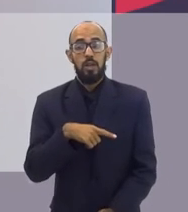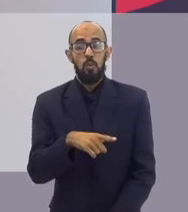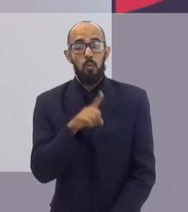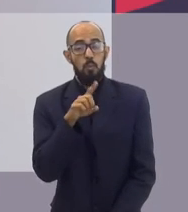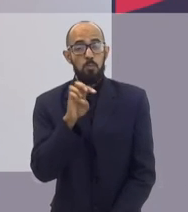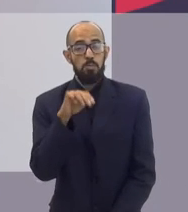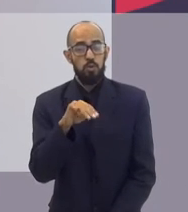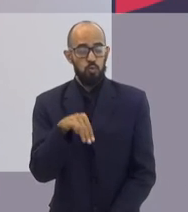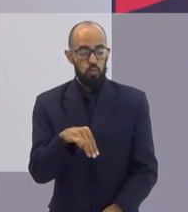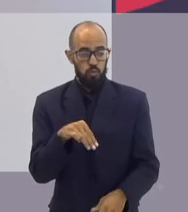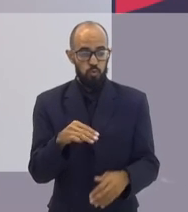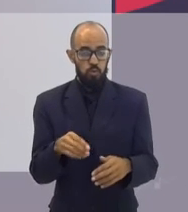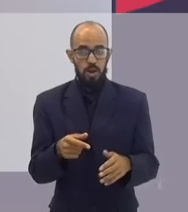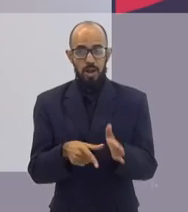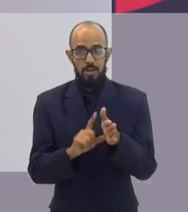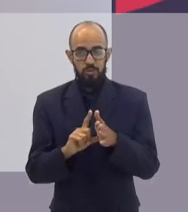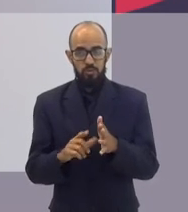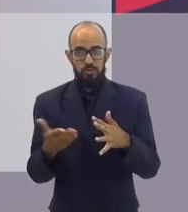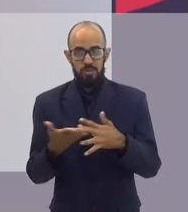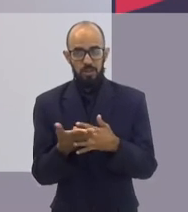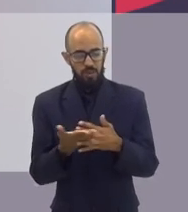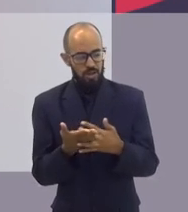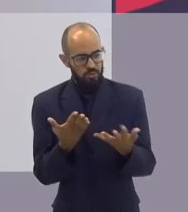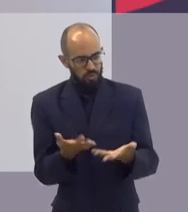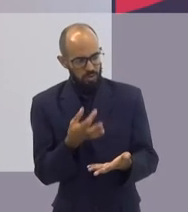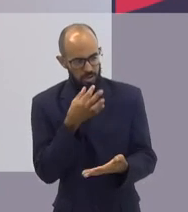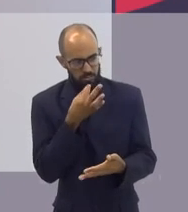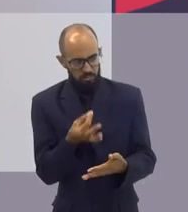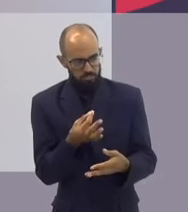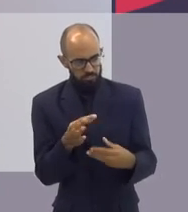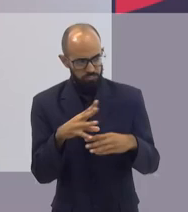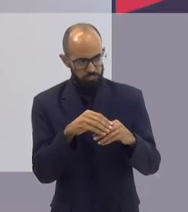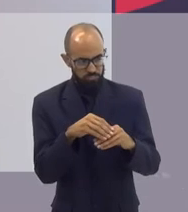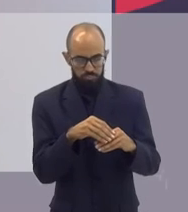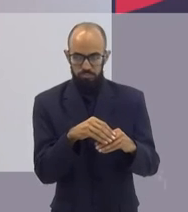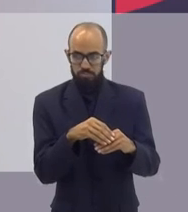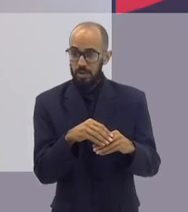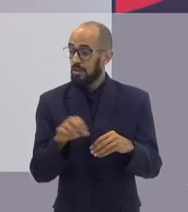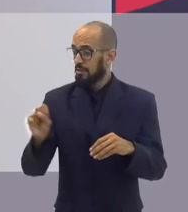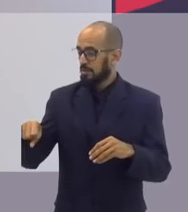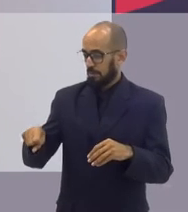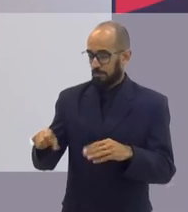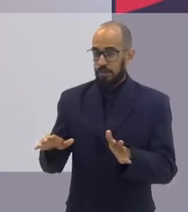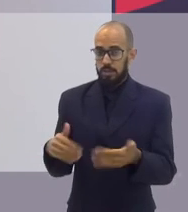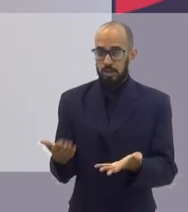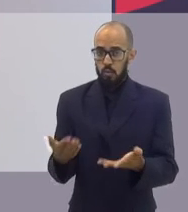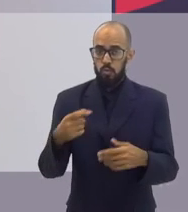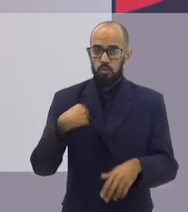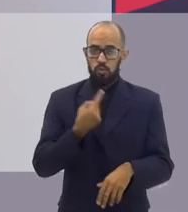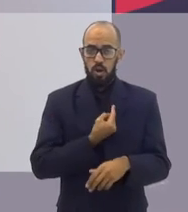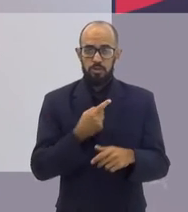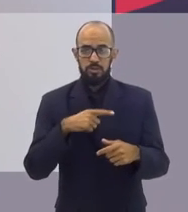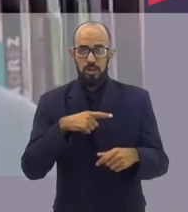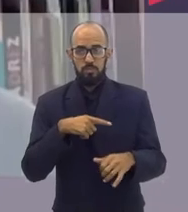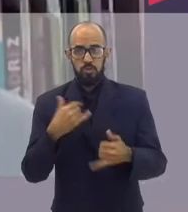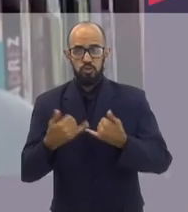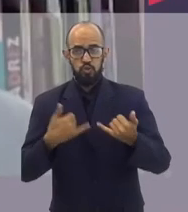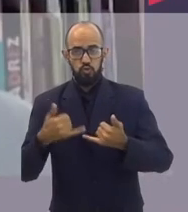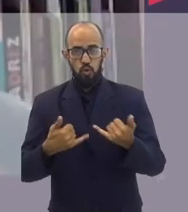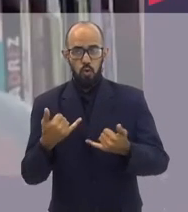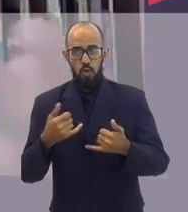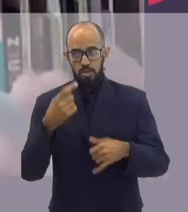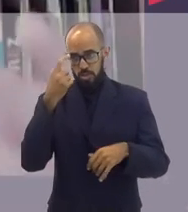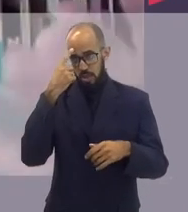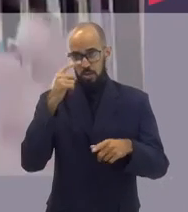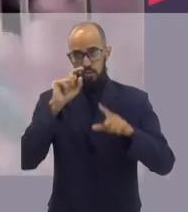antes de terminar o bloco. O senhor gostaria de fazer algum comentário? Sim, a gente tem esse jogo,